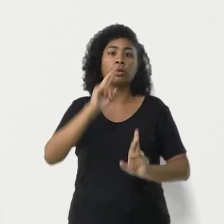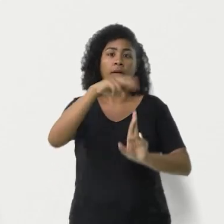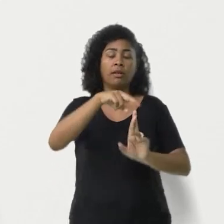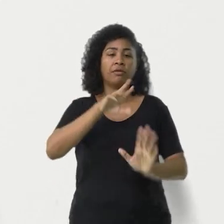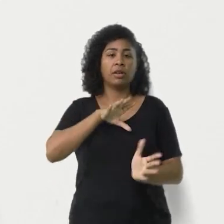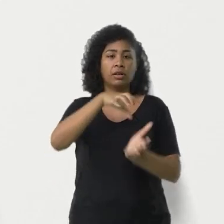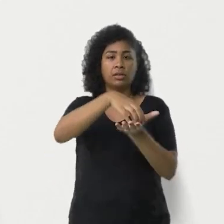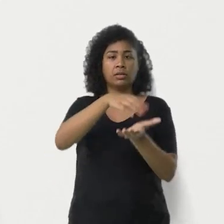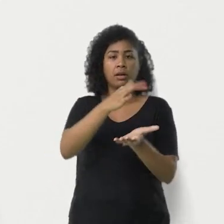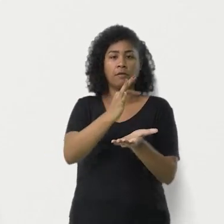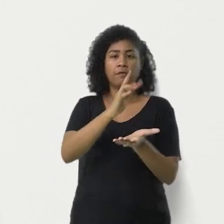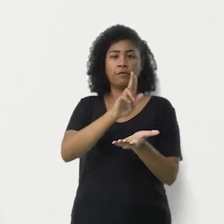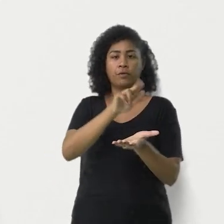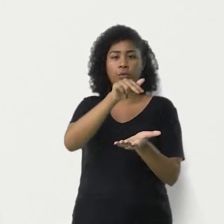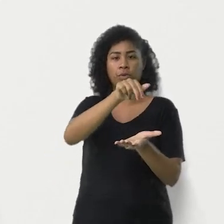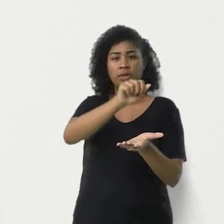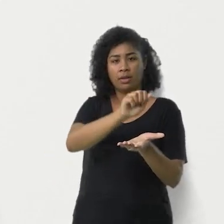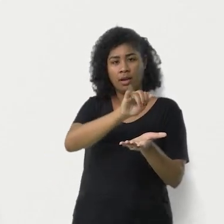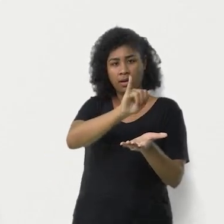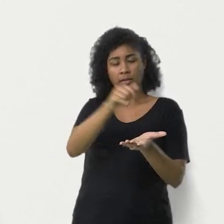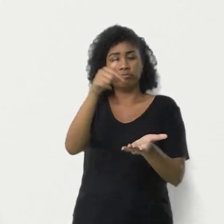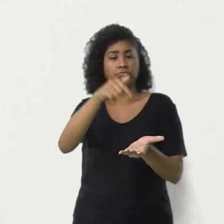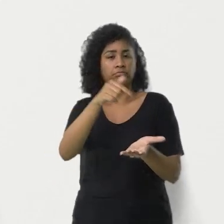Índio, nós temos em torno aí de